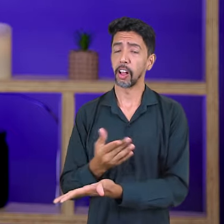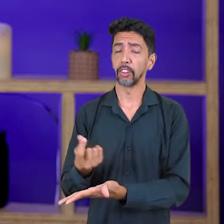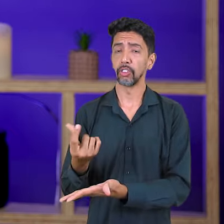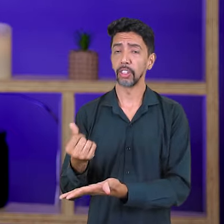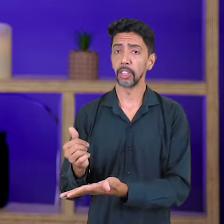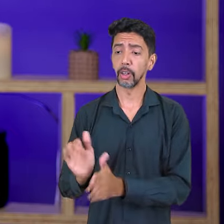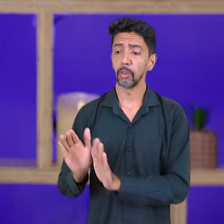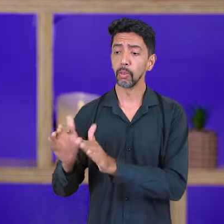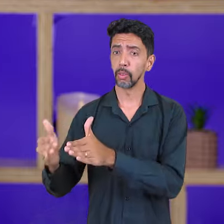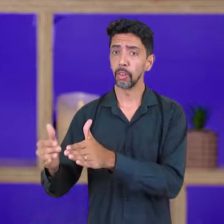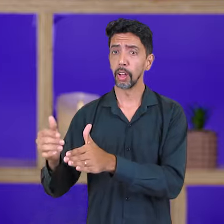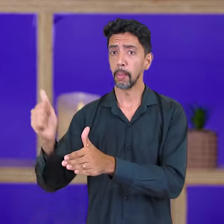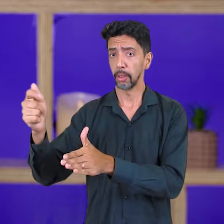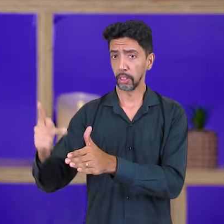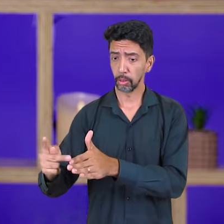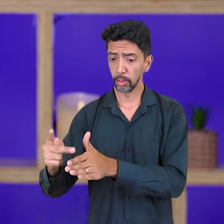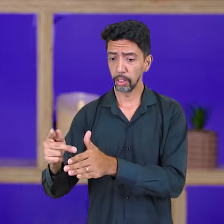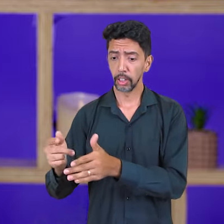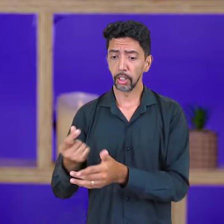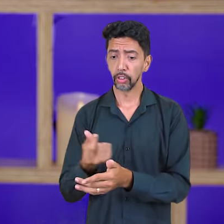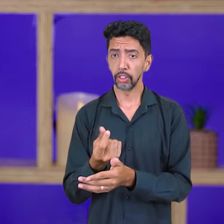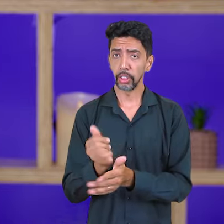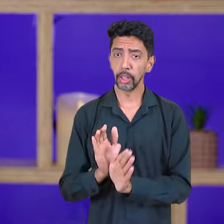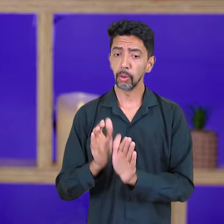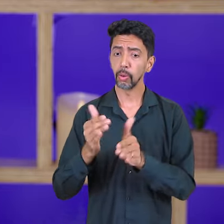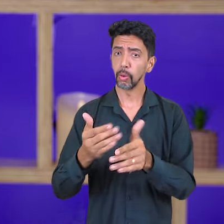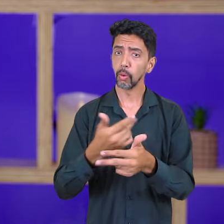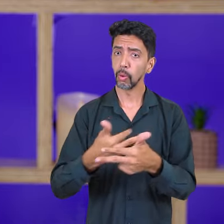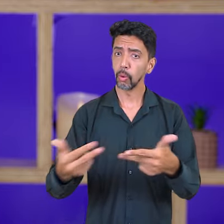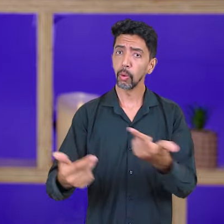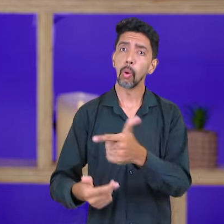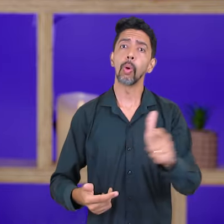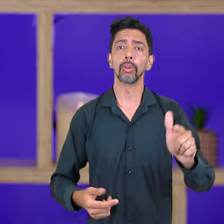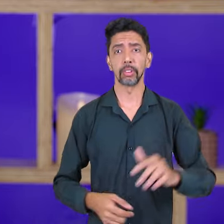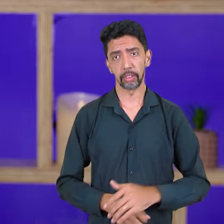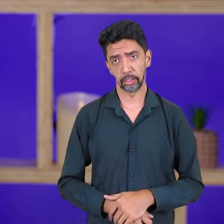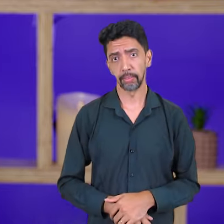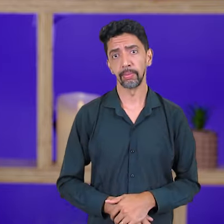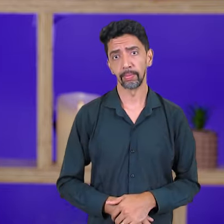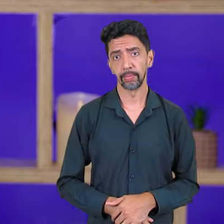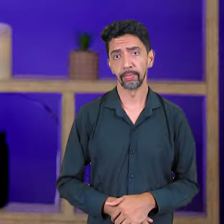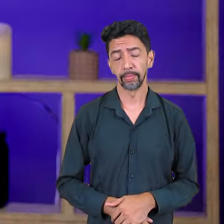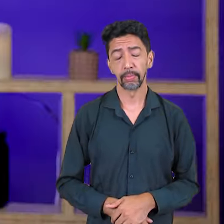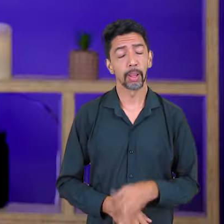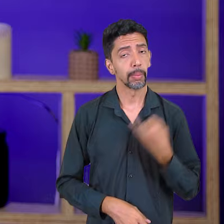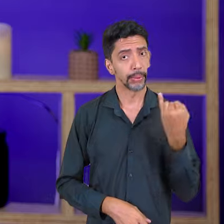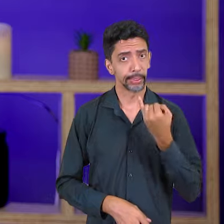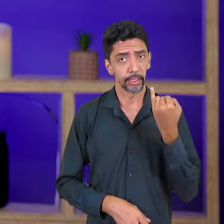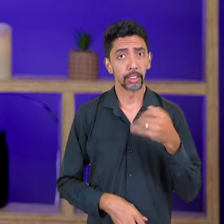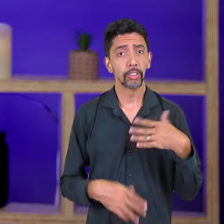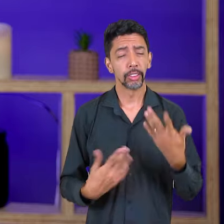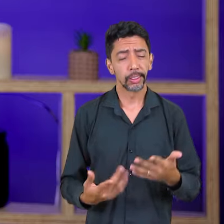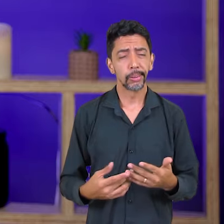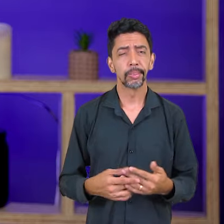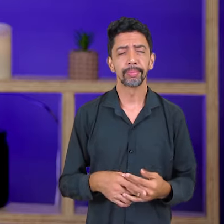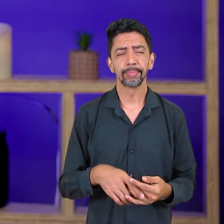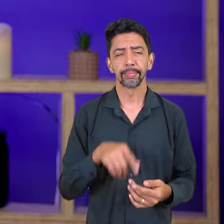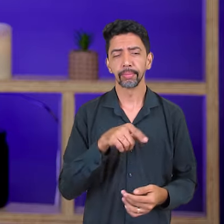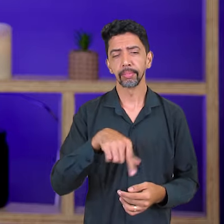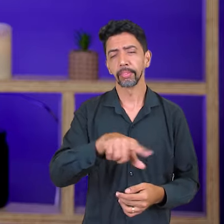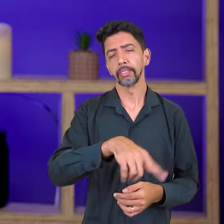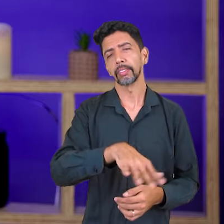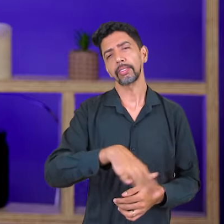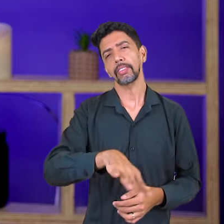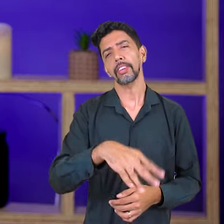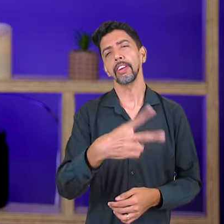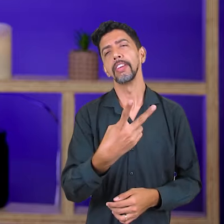finalidades Esse é um pré-requisito então é muito provável que essas pessoas esses 26% que